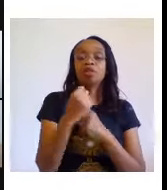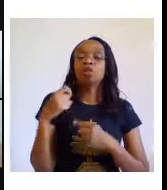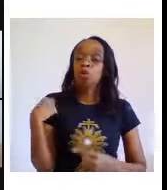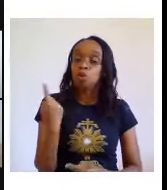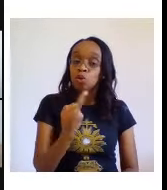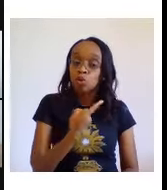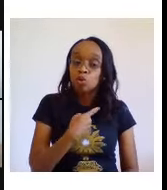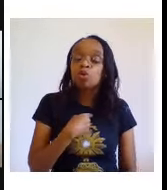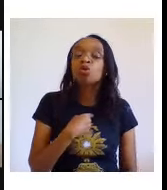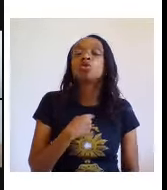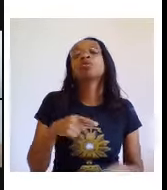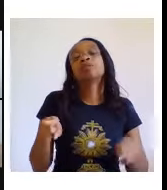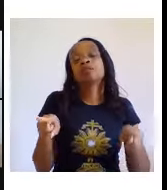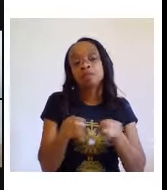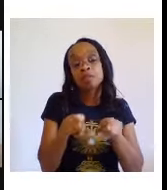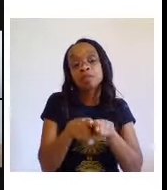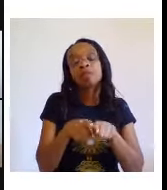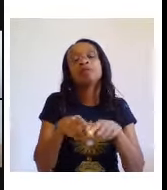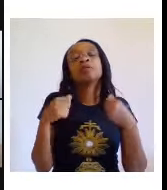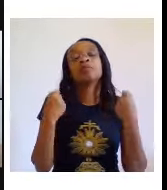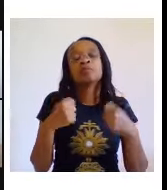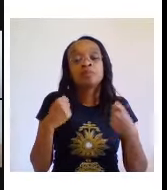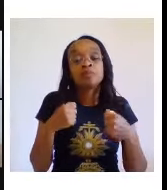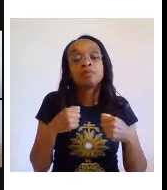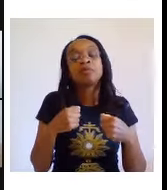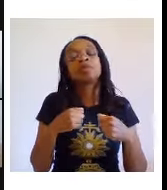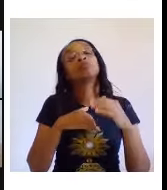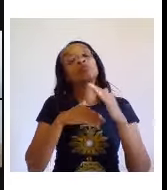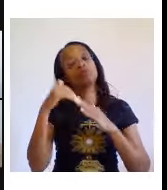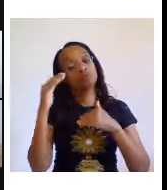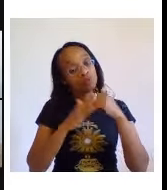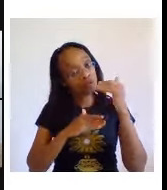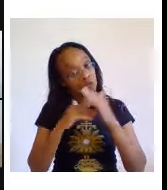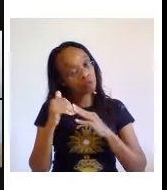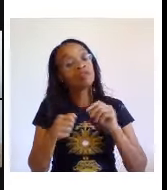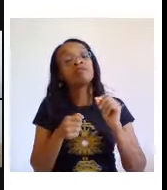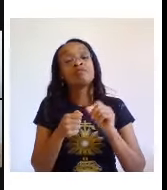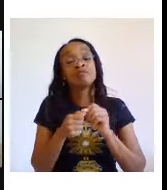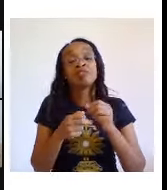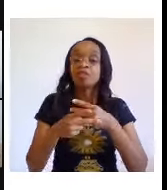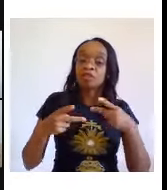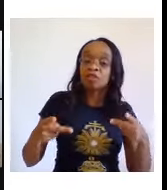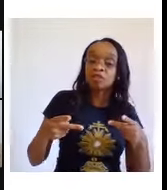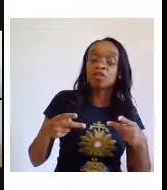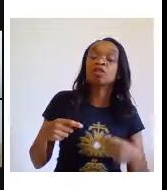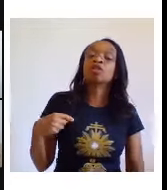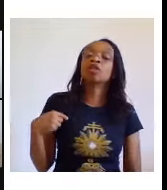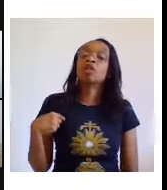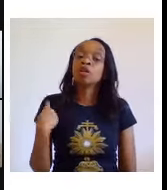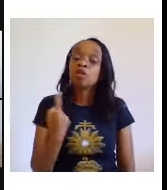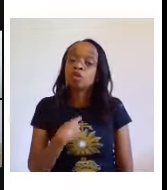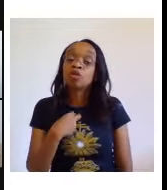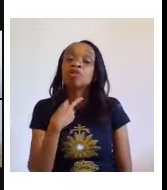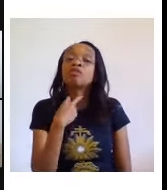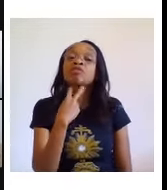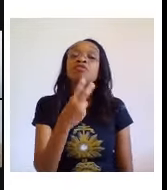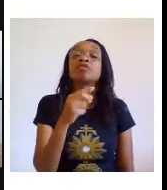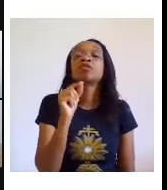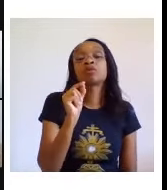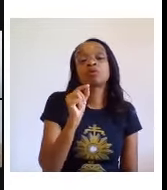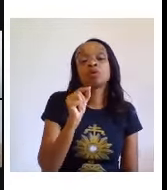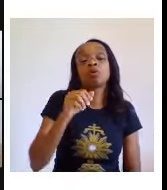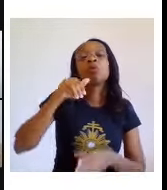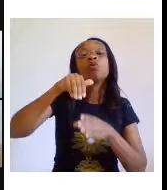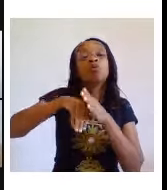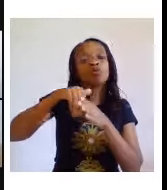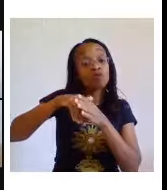somos também parte desse problema, então a gente precisa agir. Então, acho que a nossa maior ferramenta hoje em dia é a nossa voz, e o